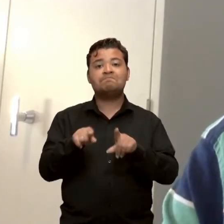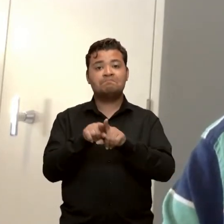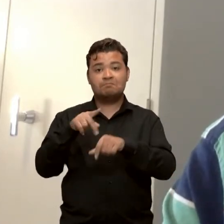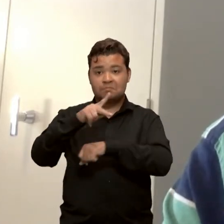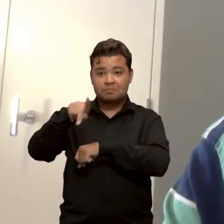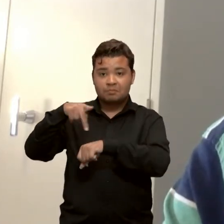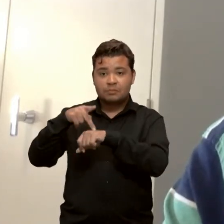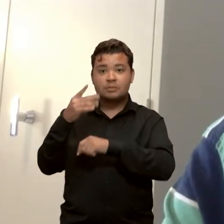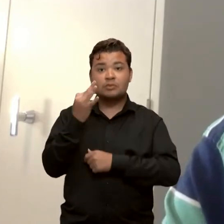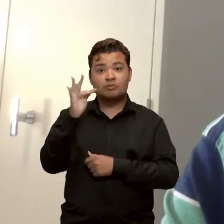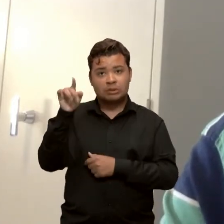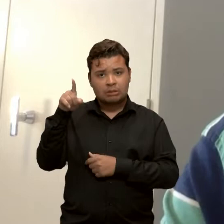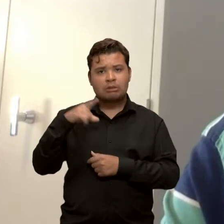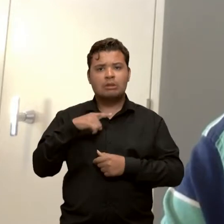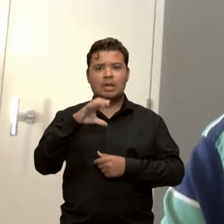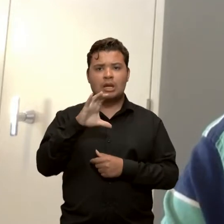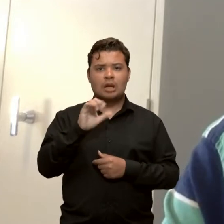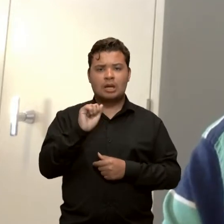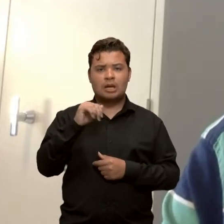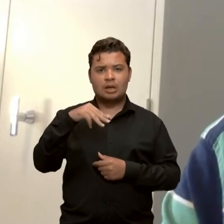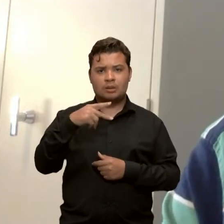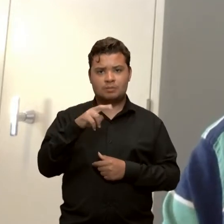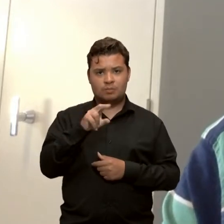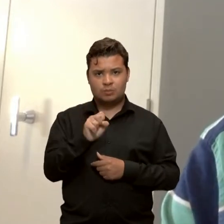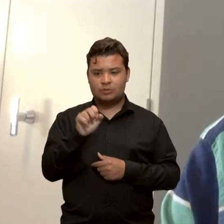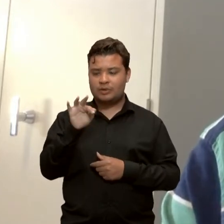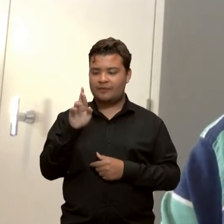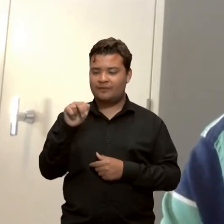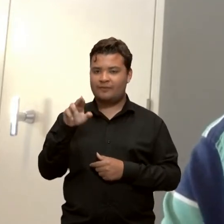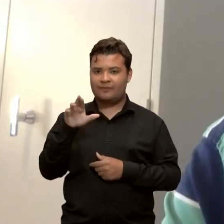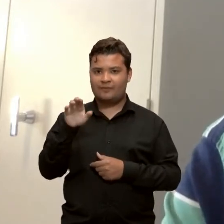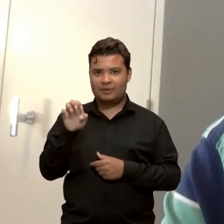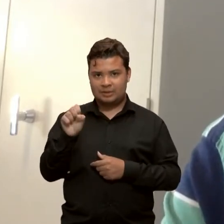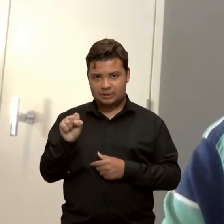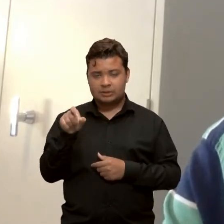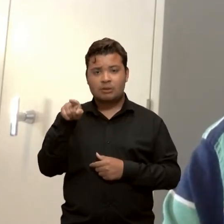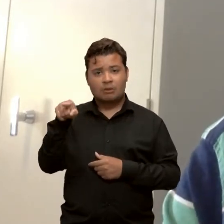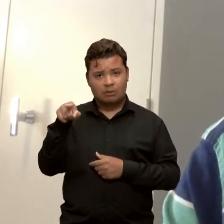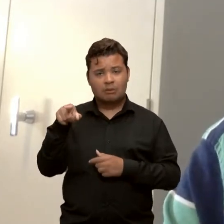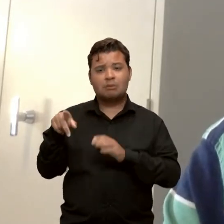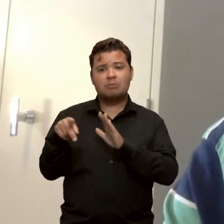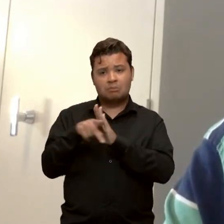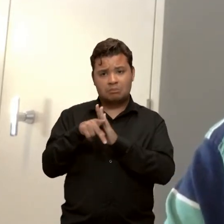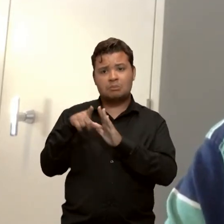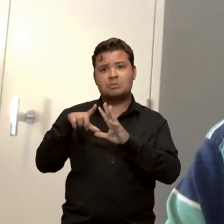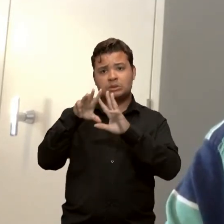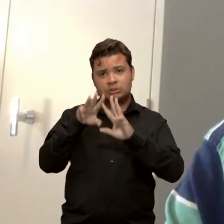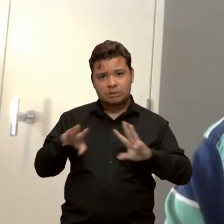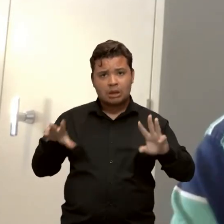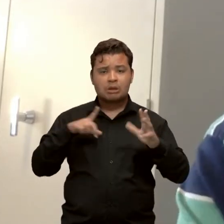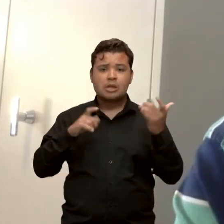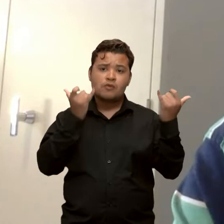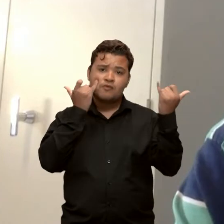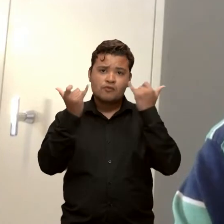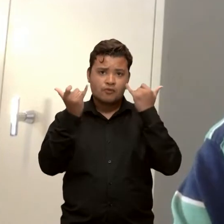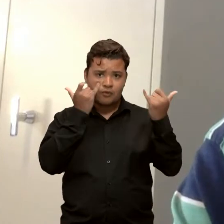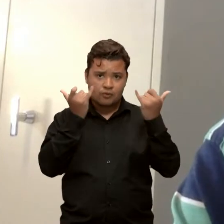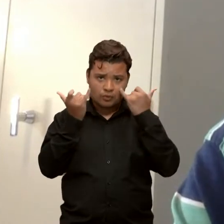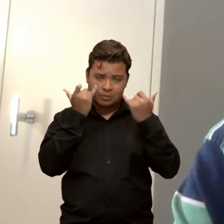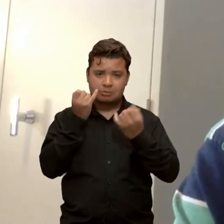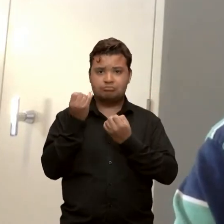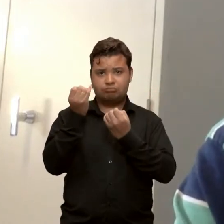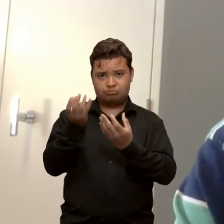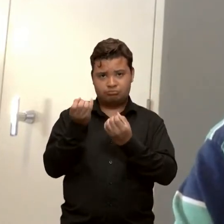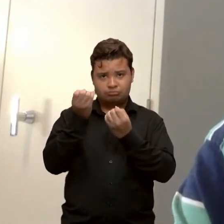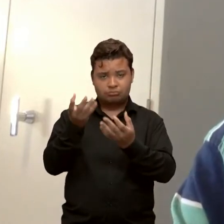o Campus France, que também é um site para quem tem interesse poder se informar lá nesses